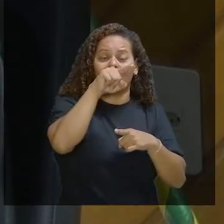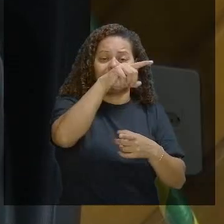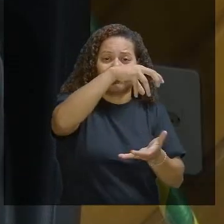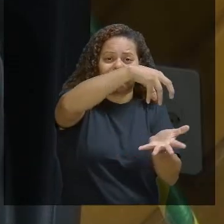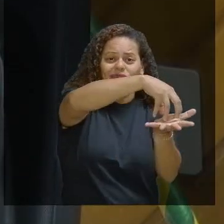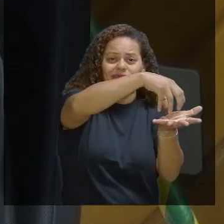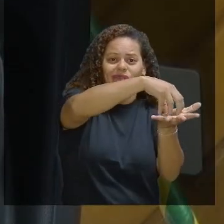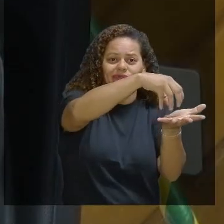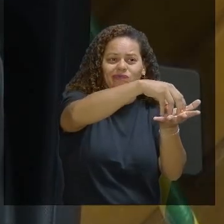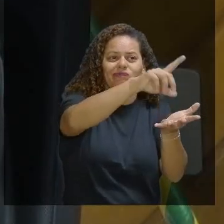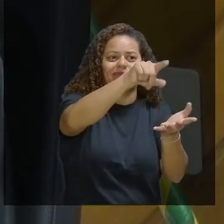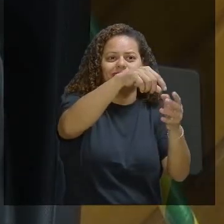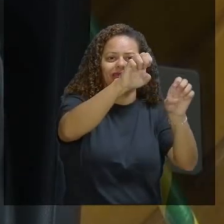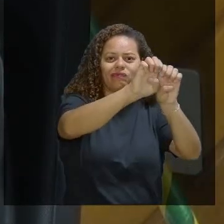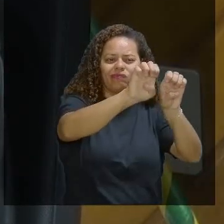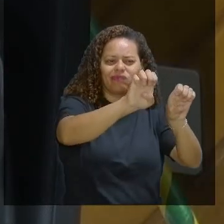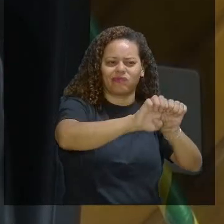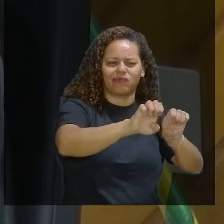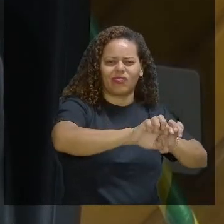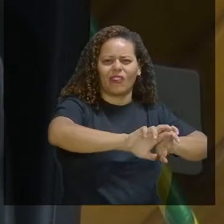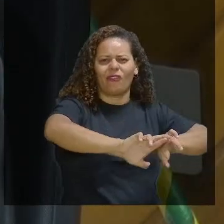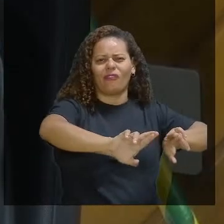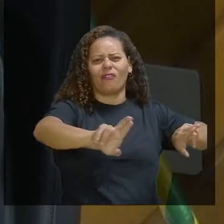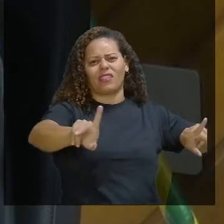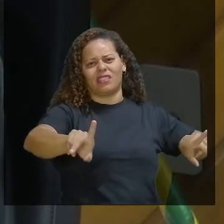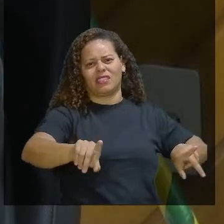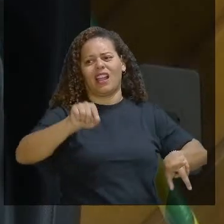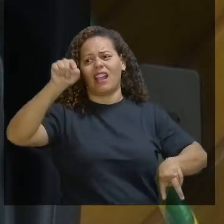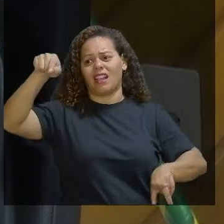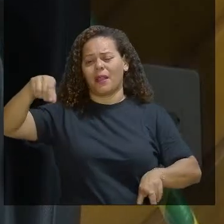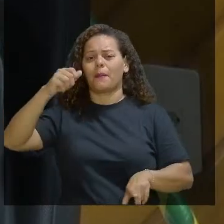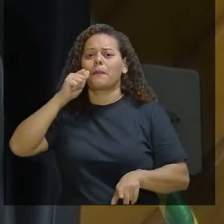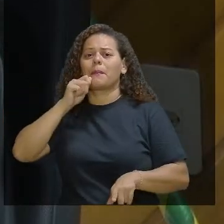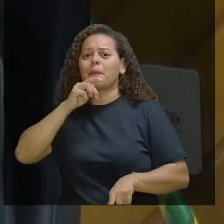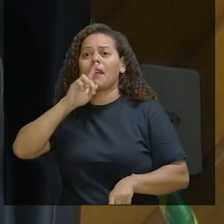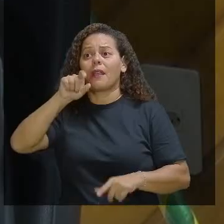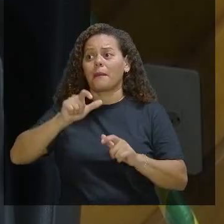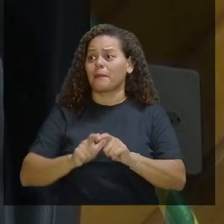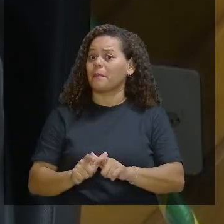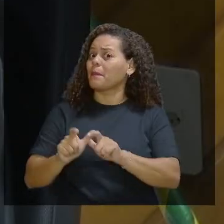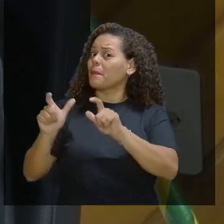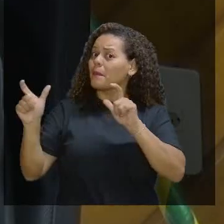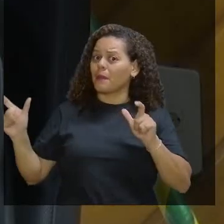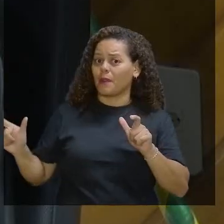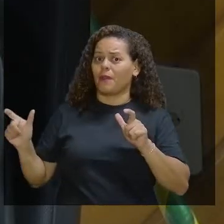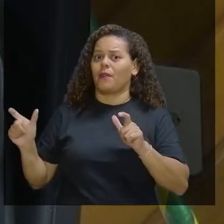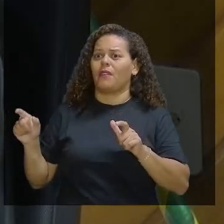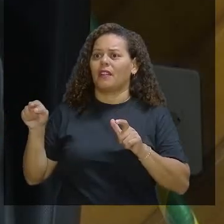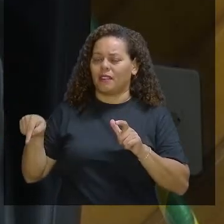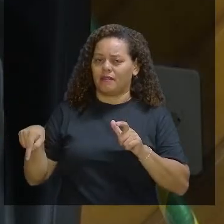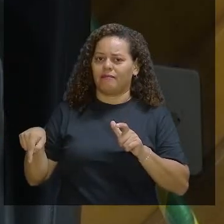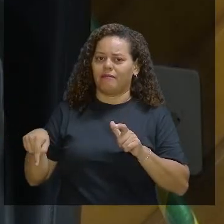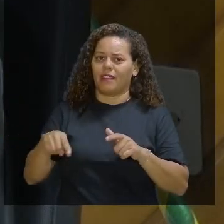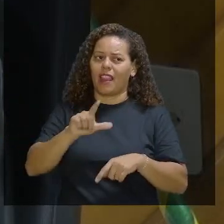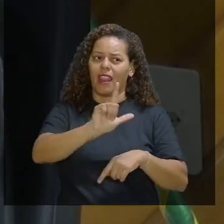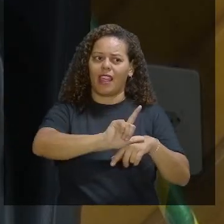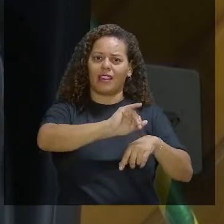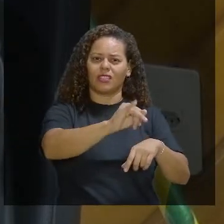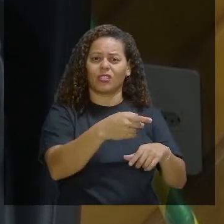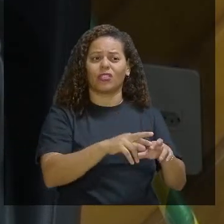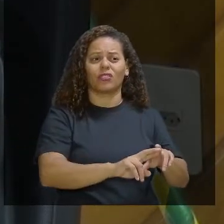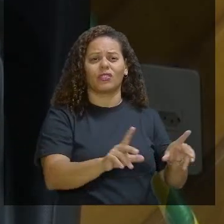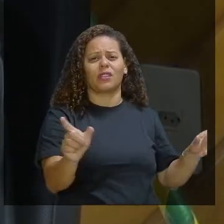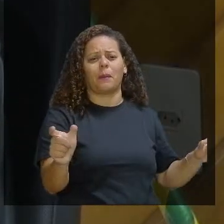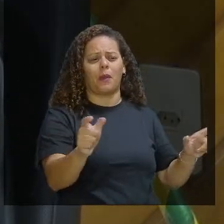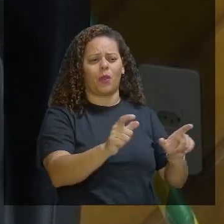2ª zona eleitoral, situada na capital, é muito superior em vários aspectos a encontrada em uma zona do interior do Estado. Penso